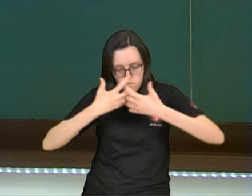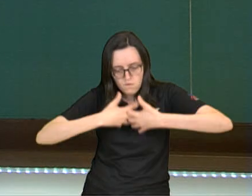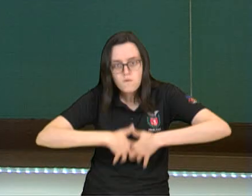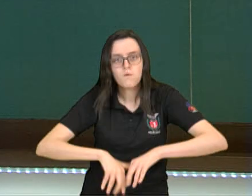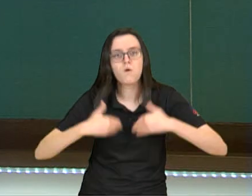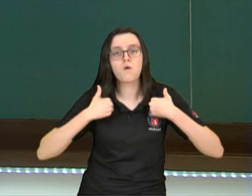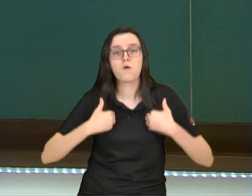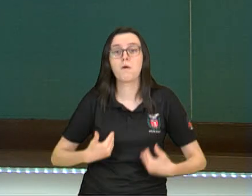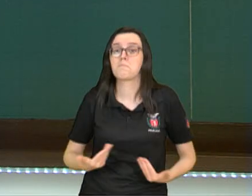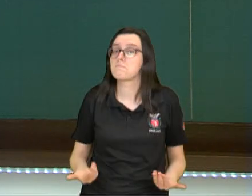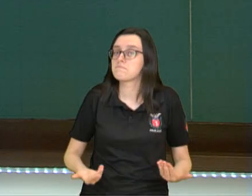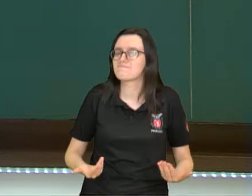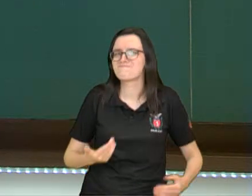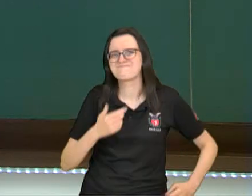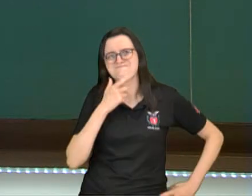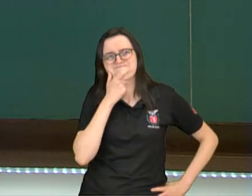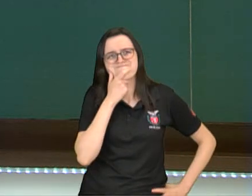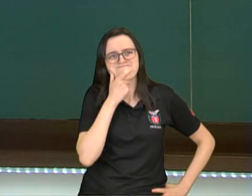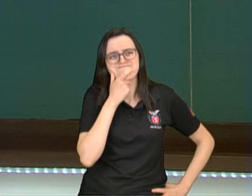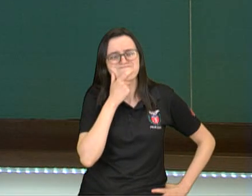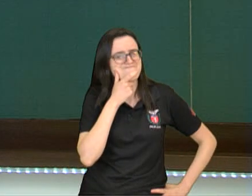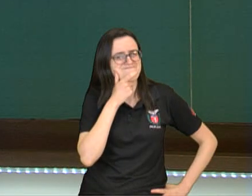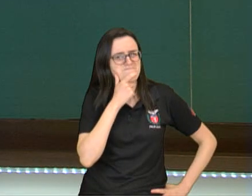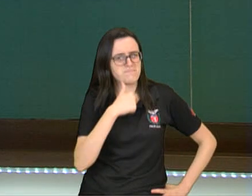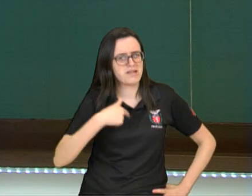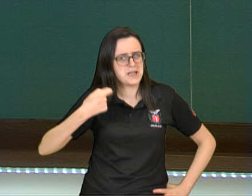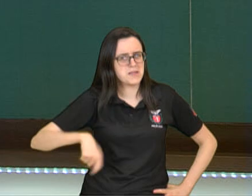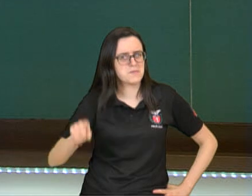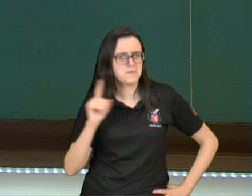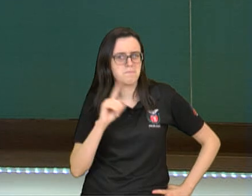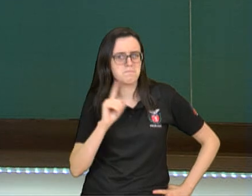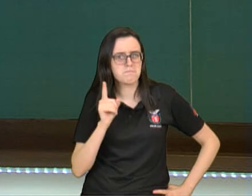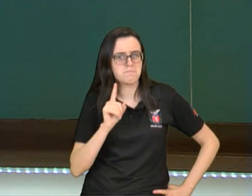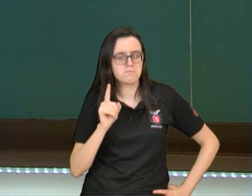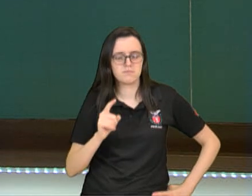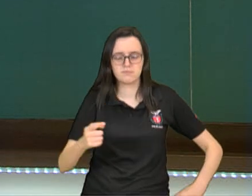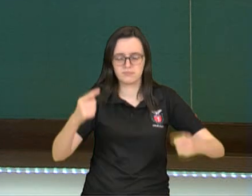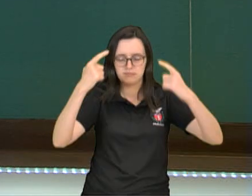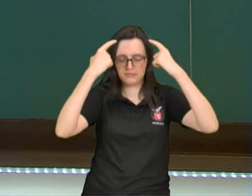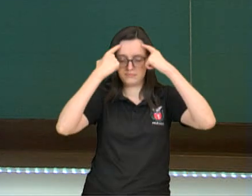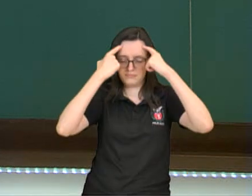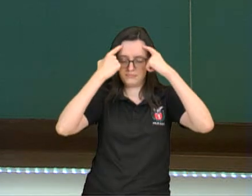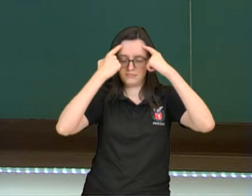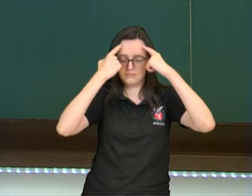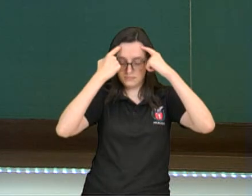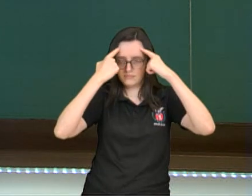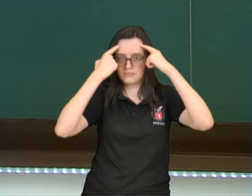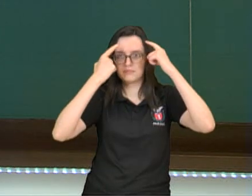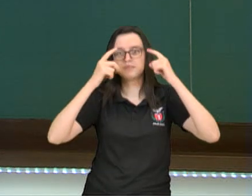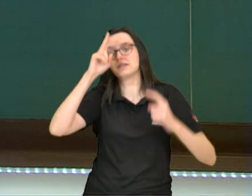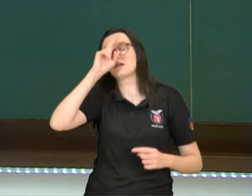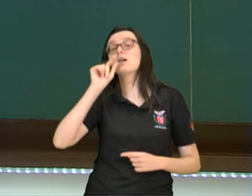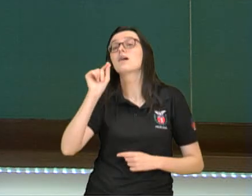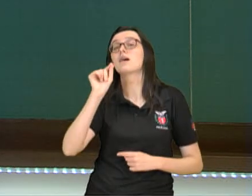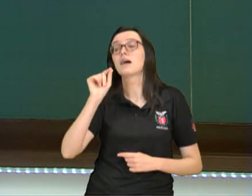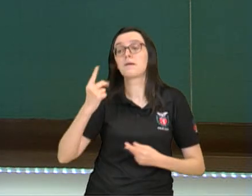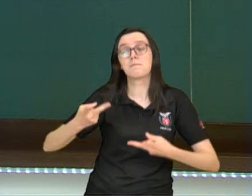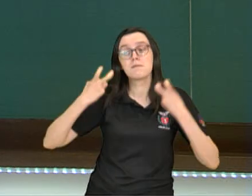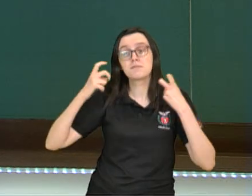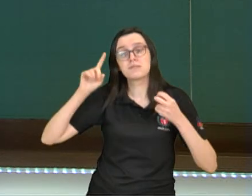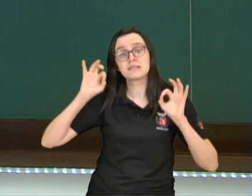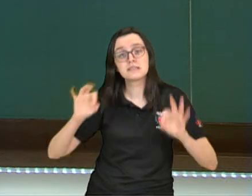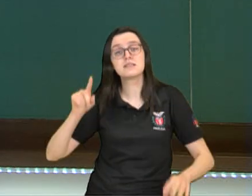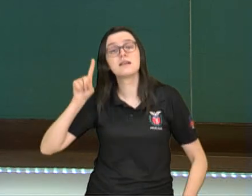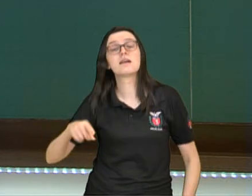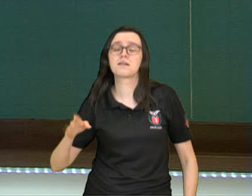do corpo. Então eu não preciso ser um gênio da memória para saber que a opção certa é a